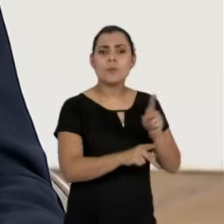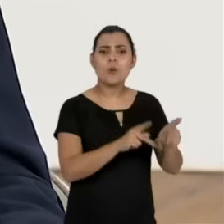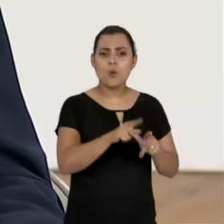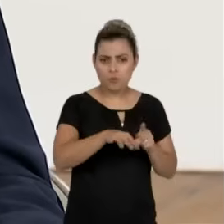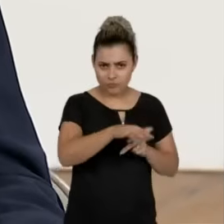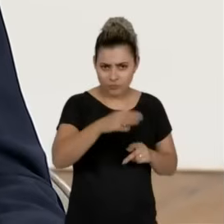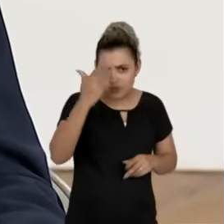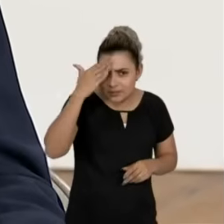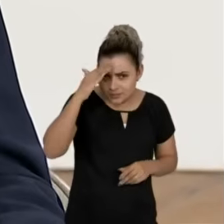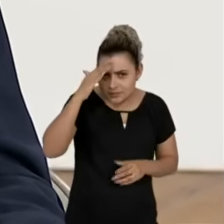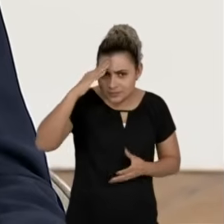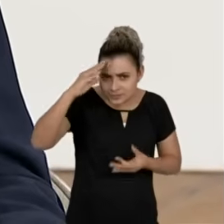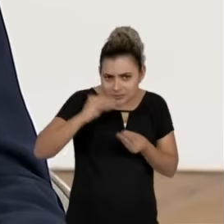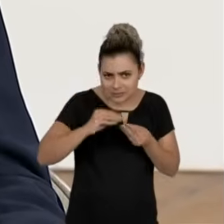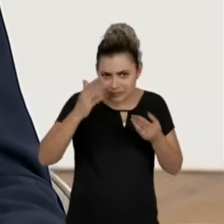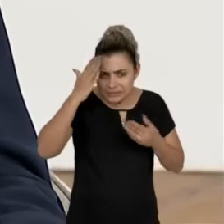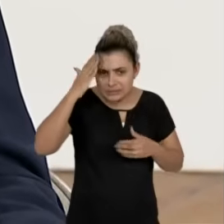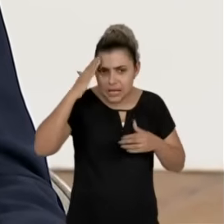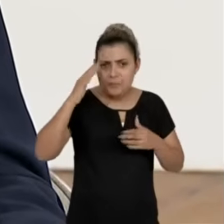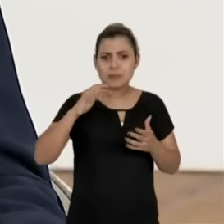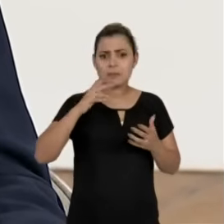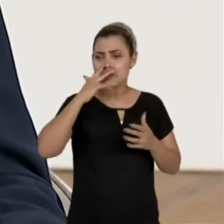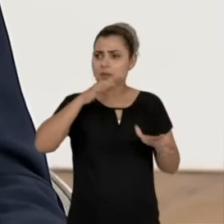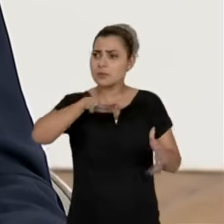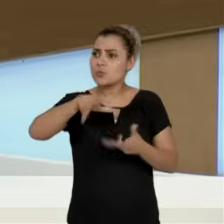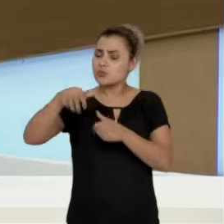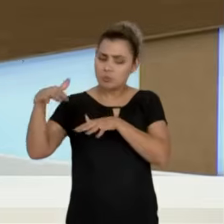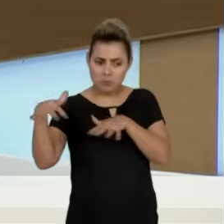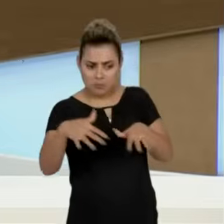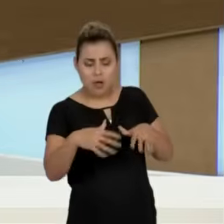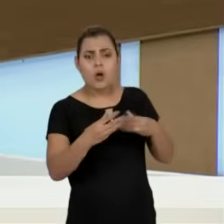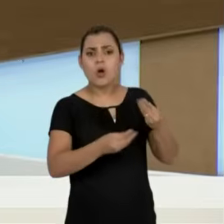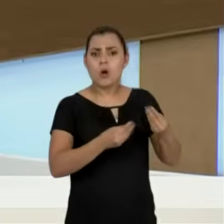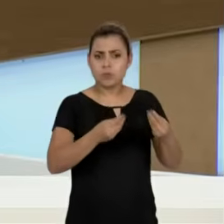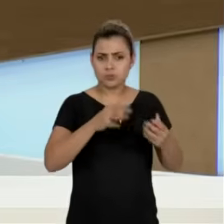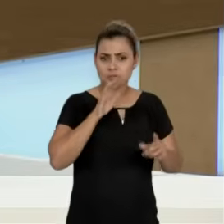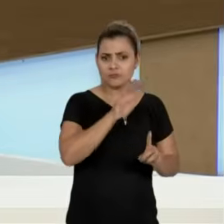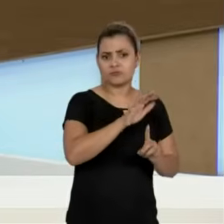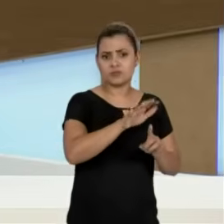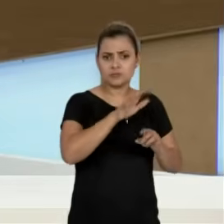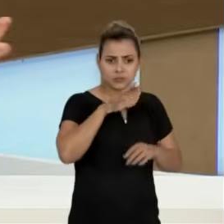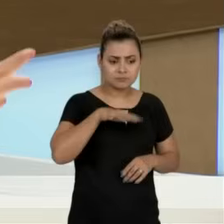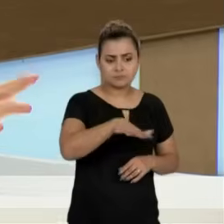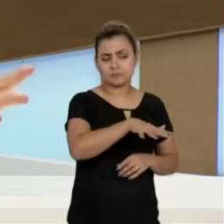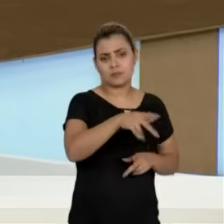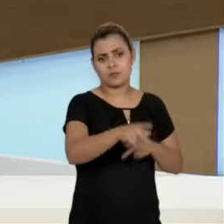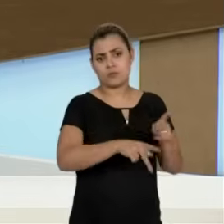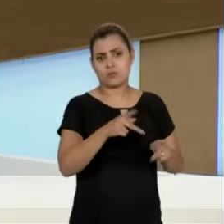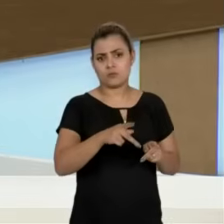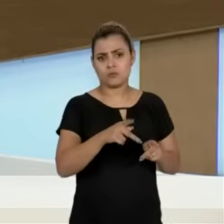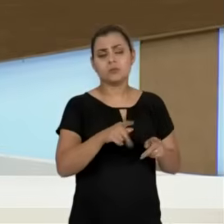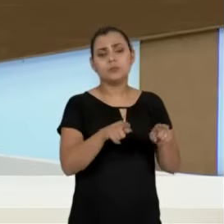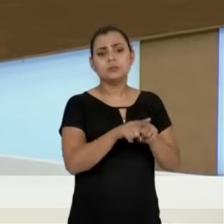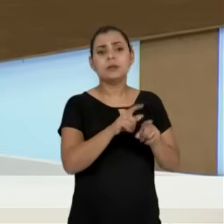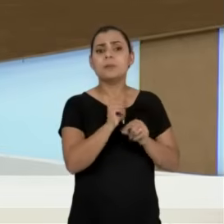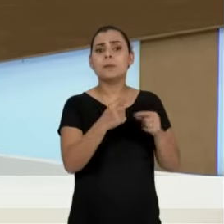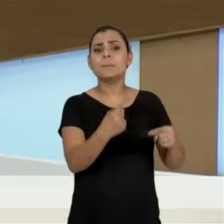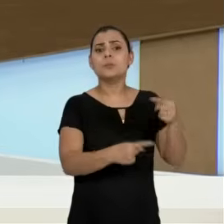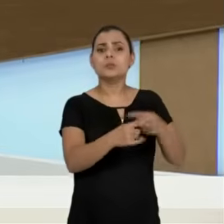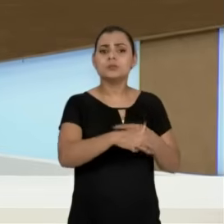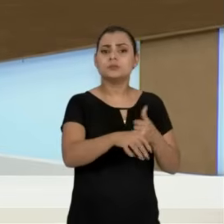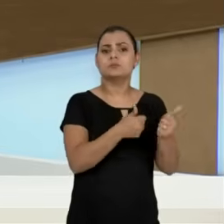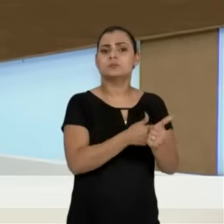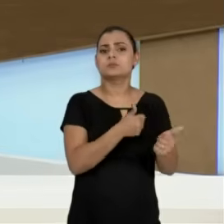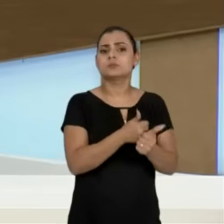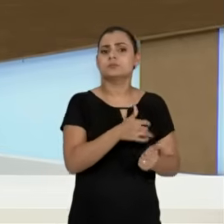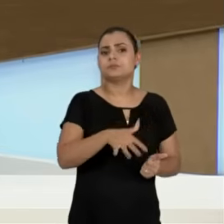têm noção dessa exposição mundial? Como elas recebem isso? E qual que é o impacto que tem na vida delas? Não só delas, como até dos políticos locais.